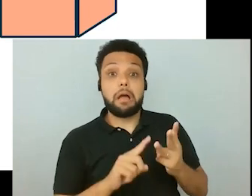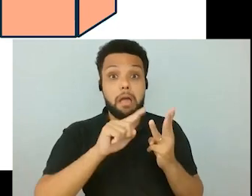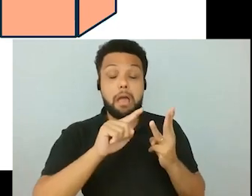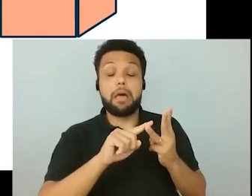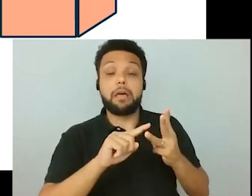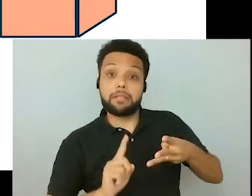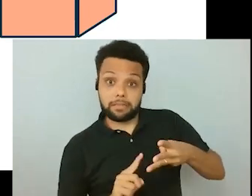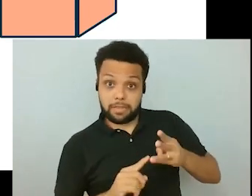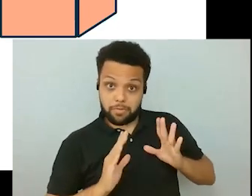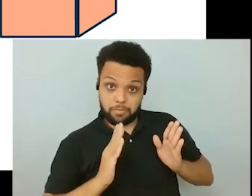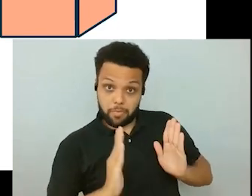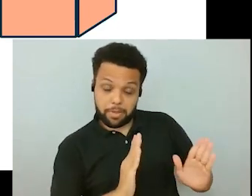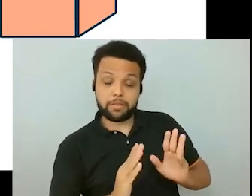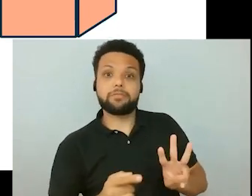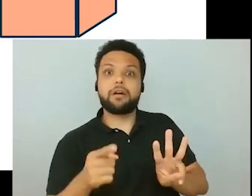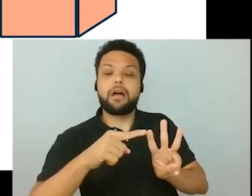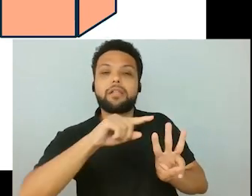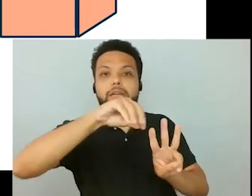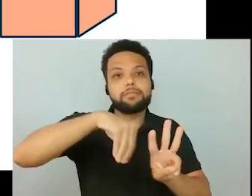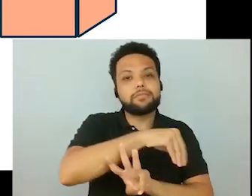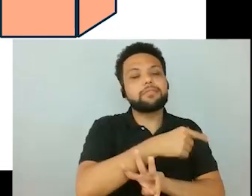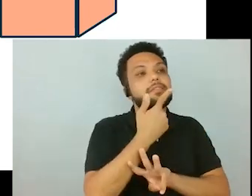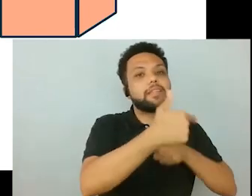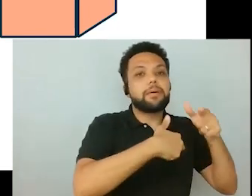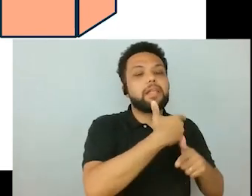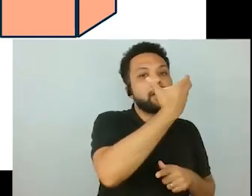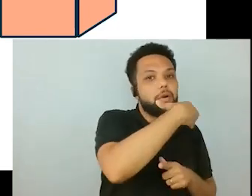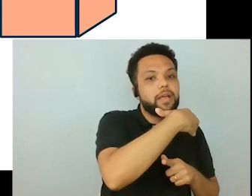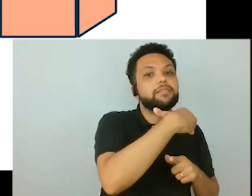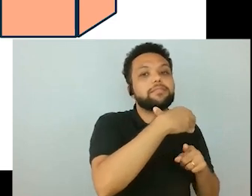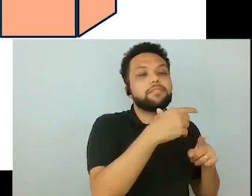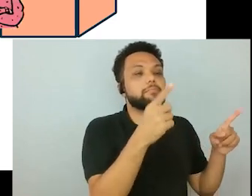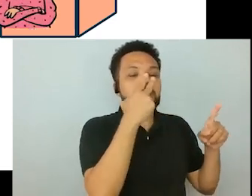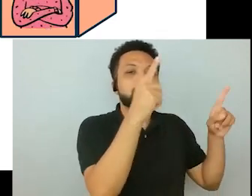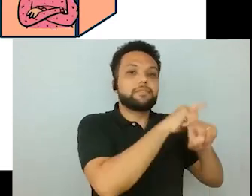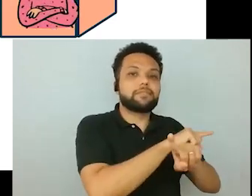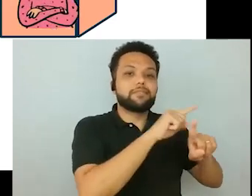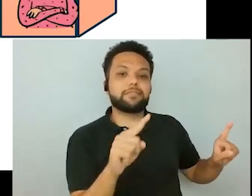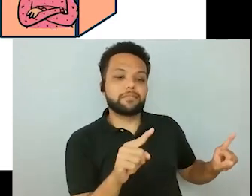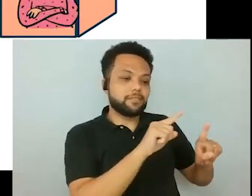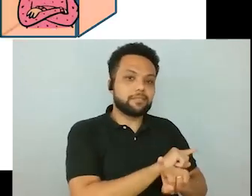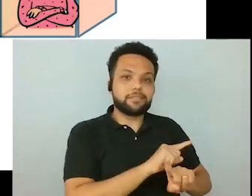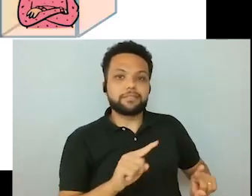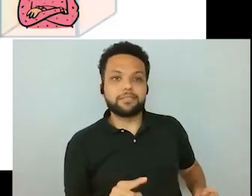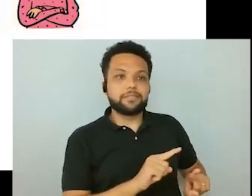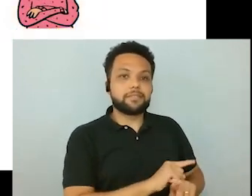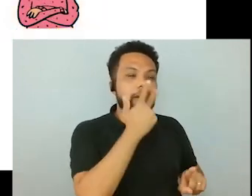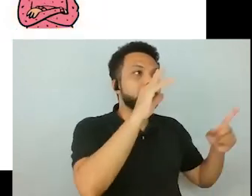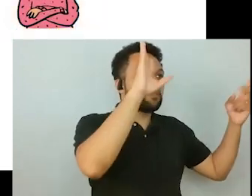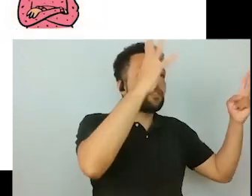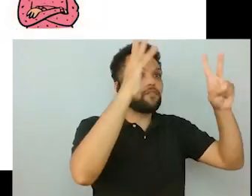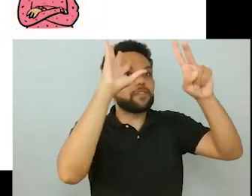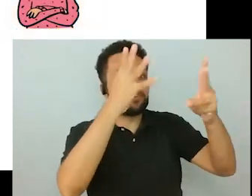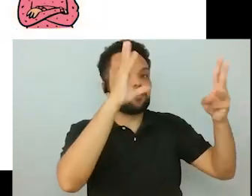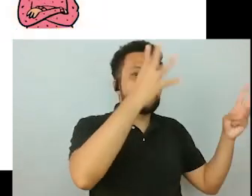ela está acima, é mais importante. E assim, o time vai entregando E nesse exemplo, em 5 iterações, foi feito